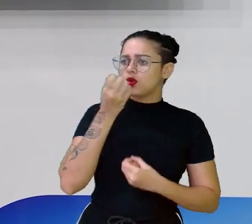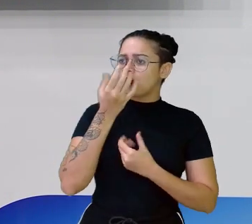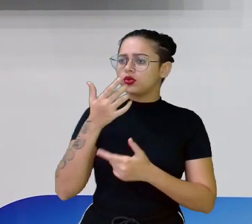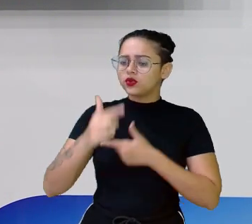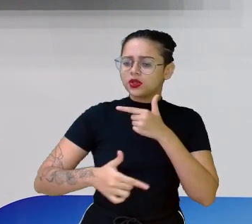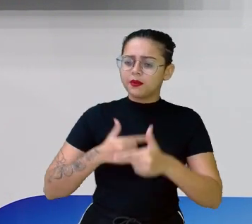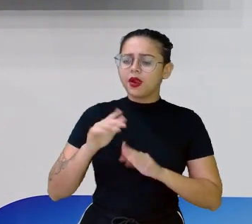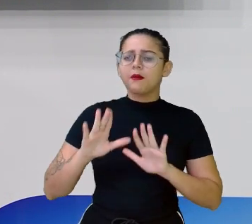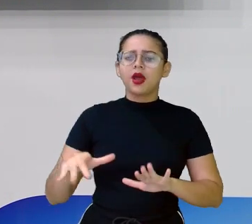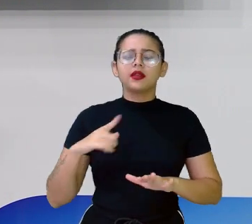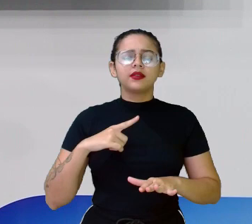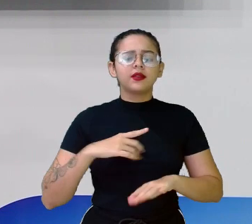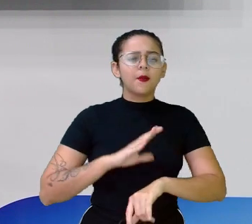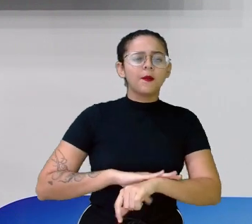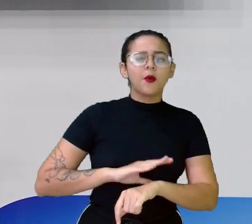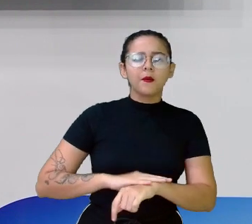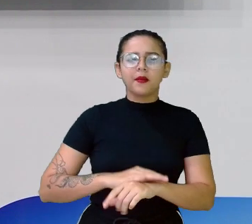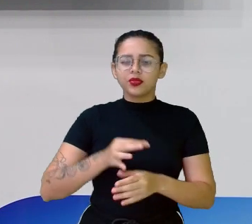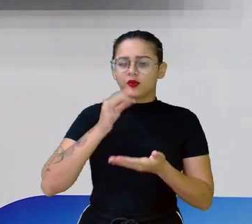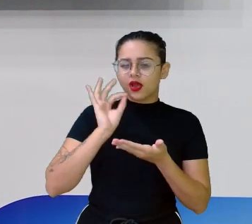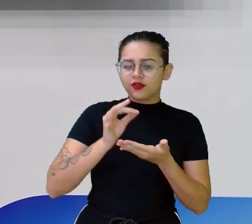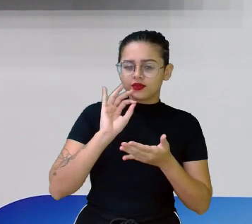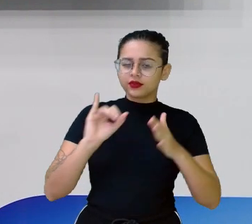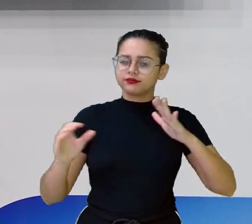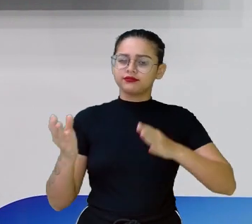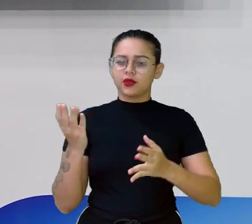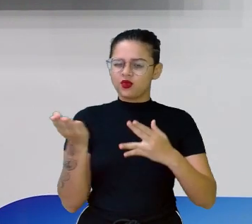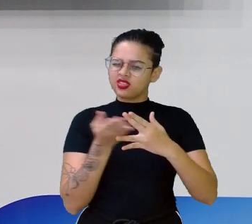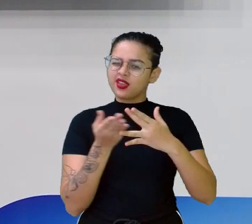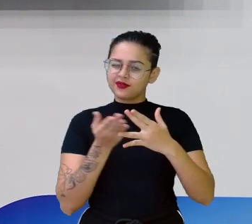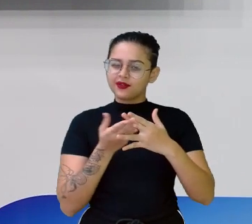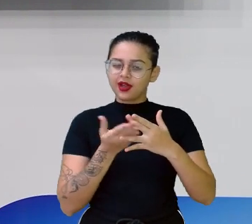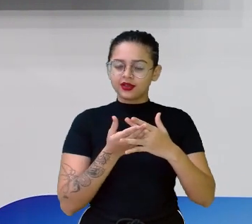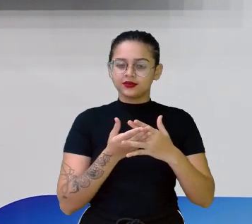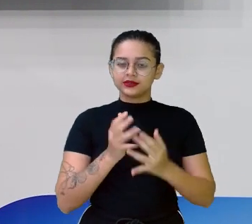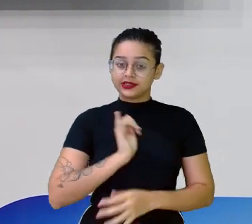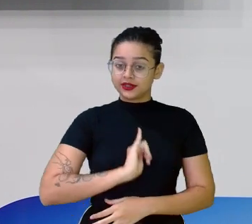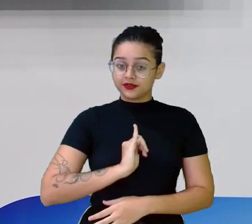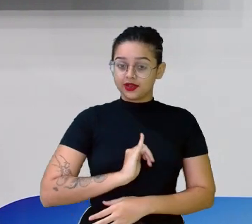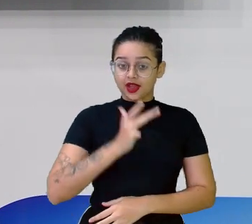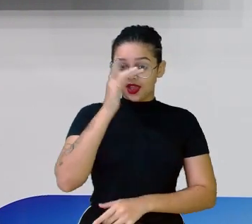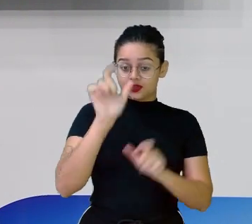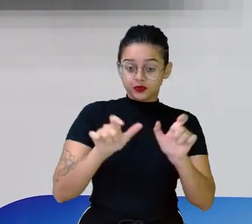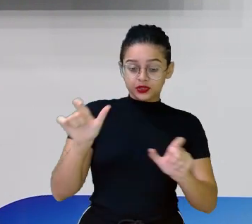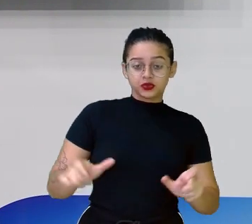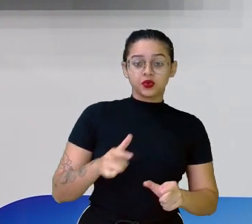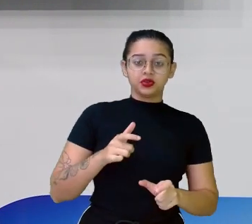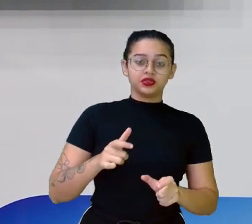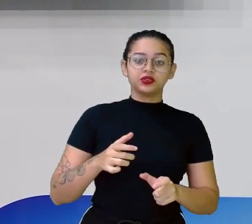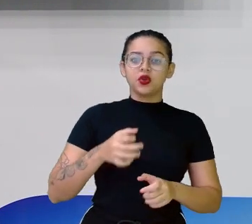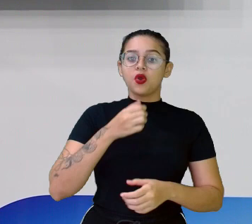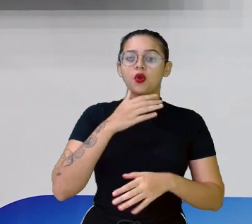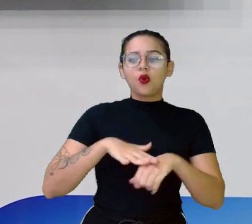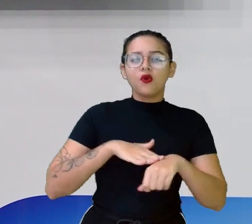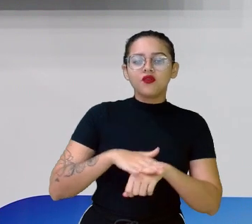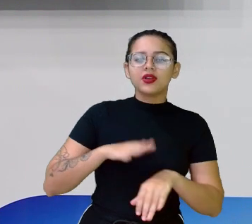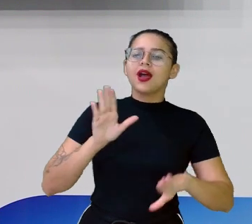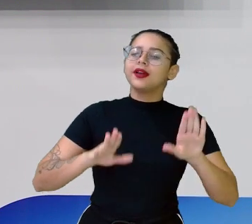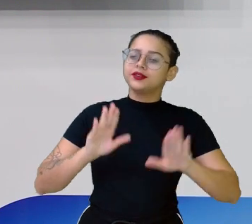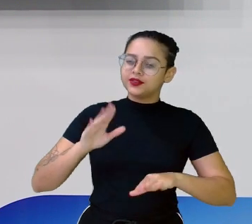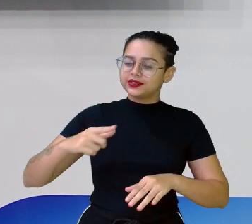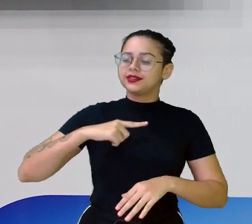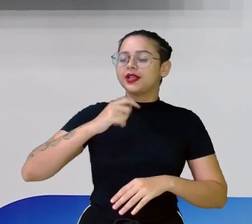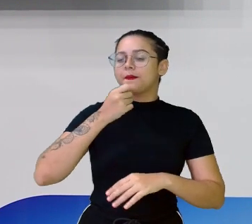mas tem aquele momento do cafezinho, aquele momento ali do intervalo, as pessoas conversam, geralmente sai alguma piada, alguma